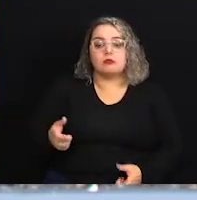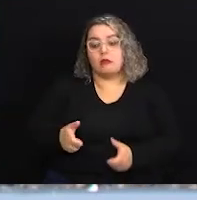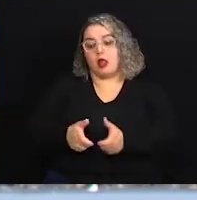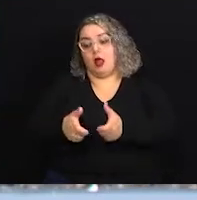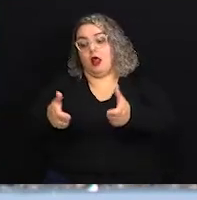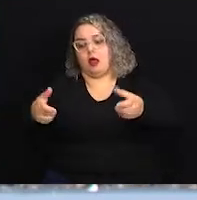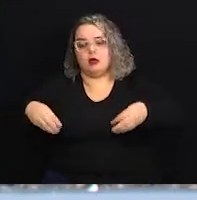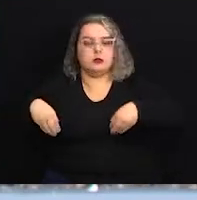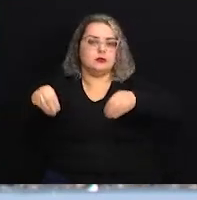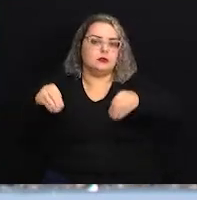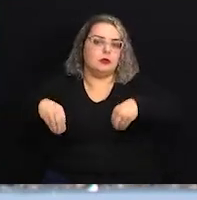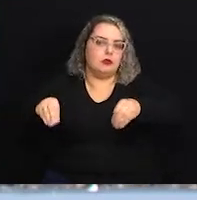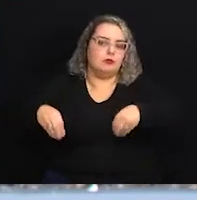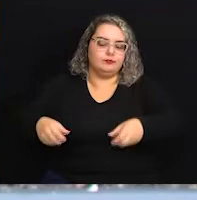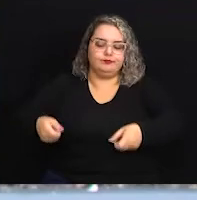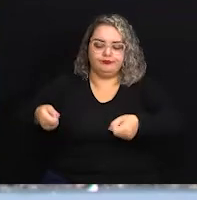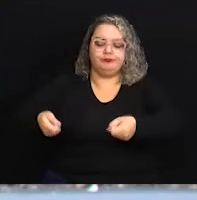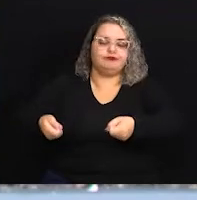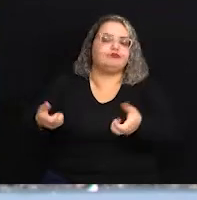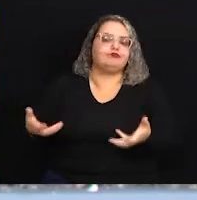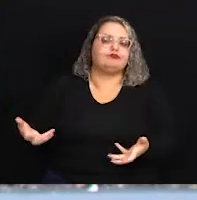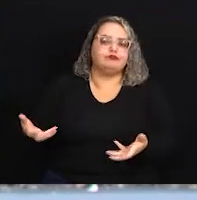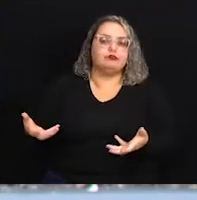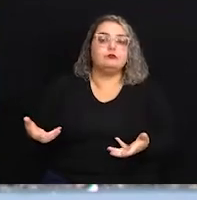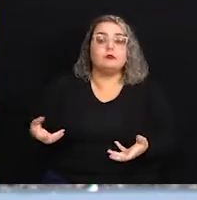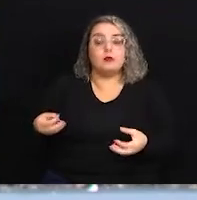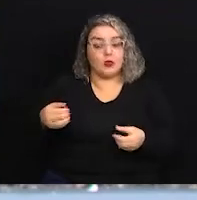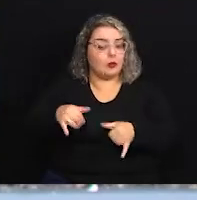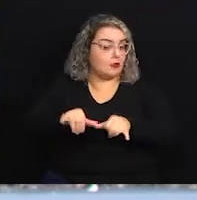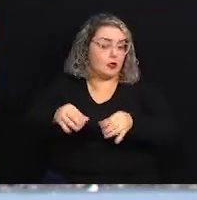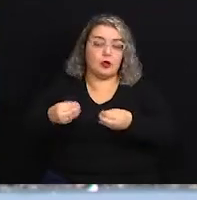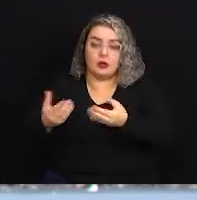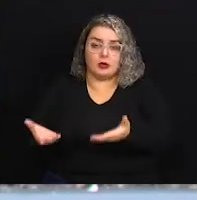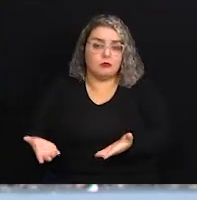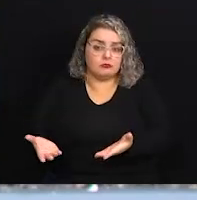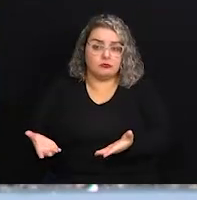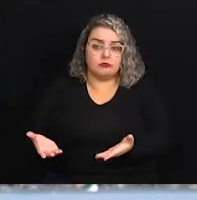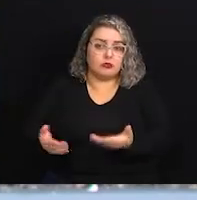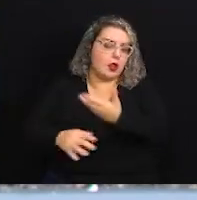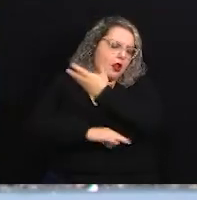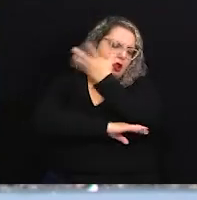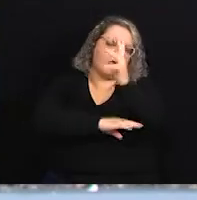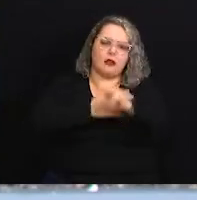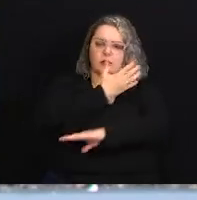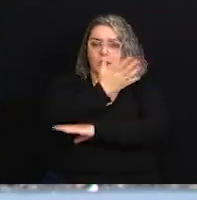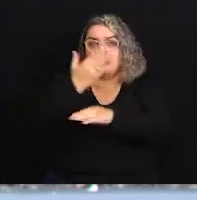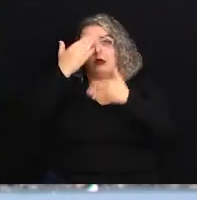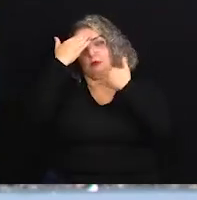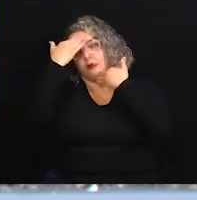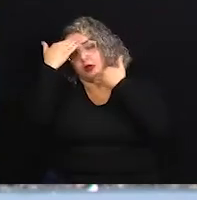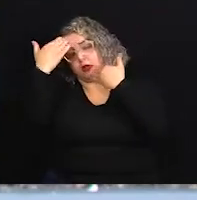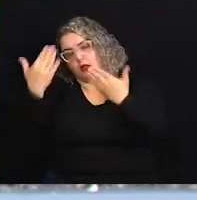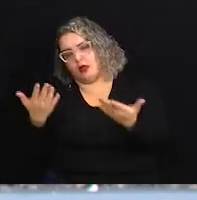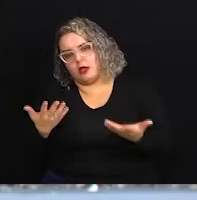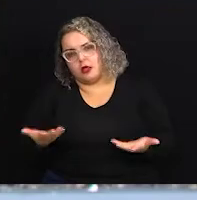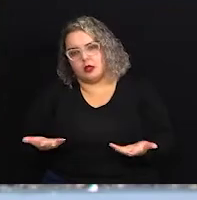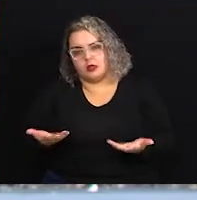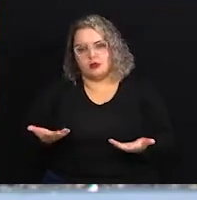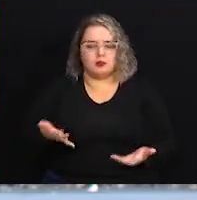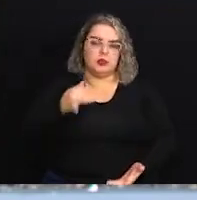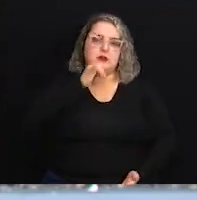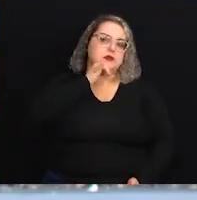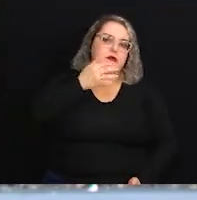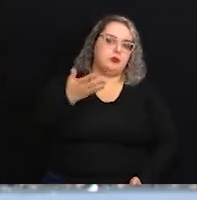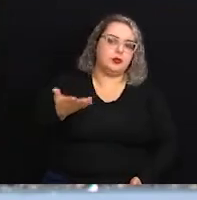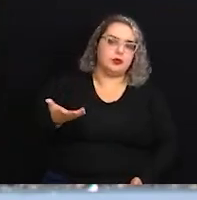de sacolinhas que os supermercados oferecem. Isso a natureza agradece. Isso, por